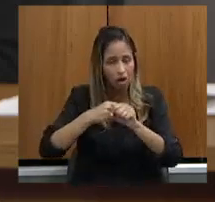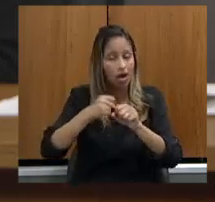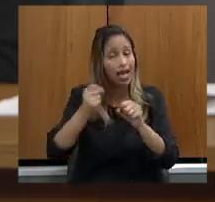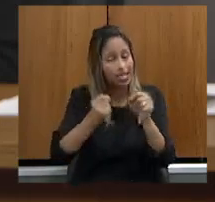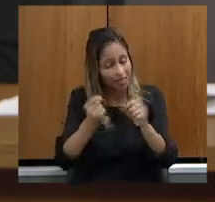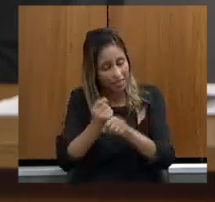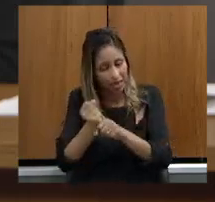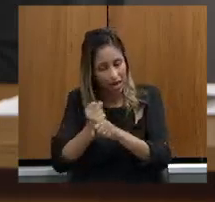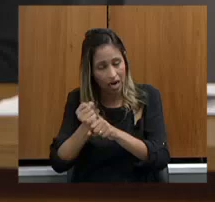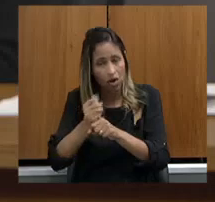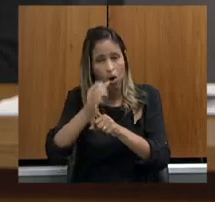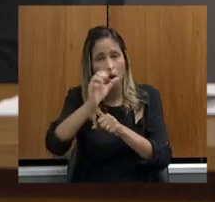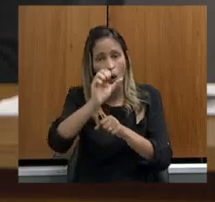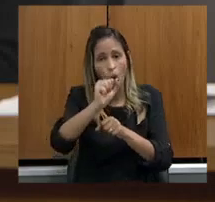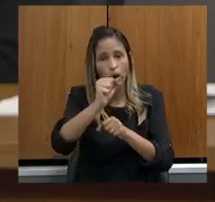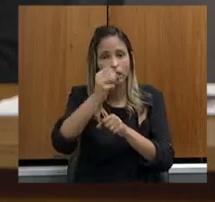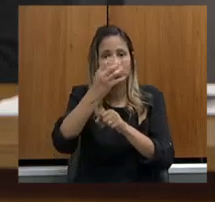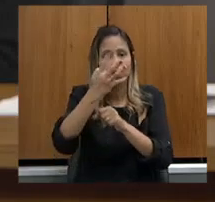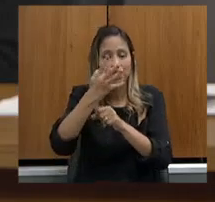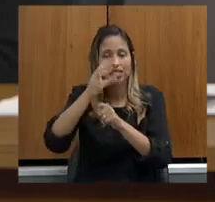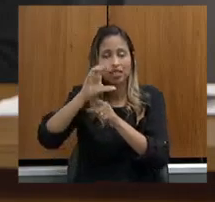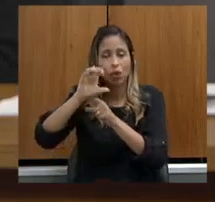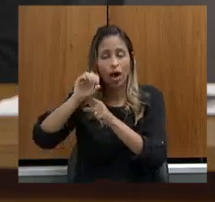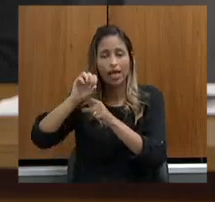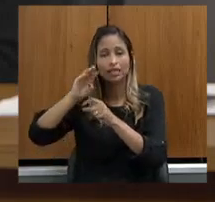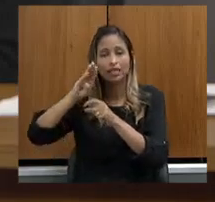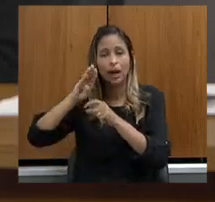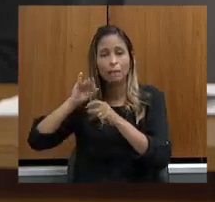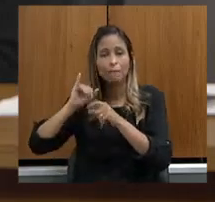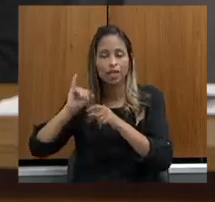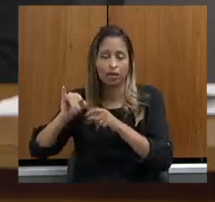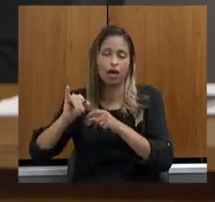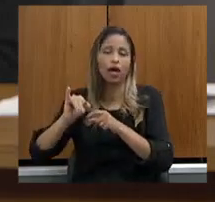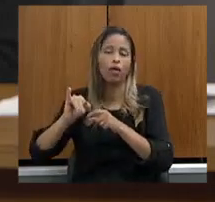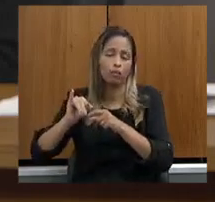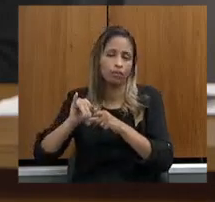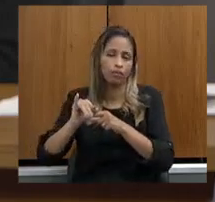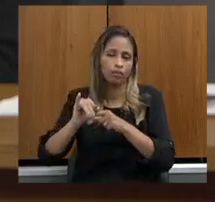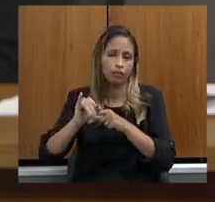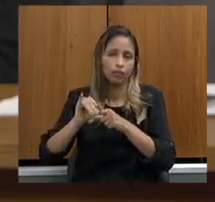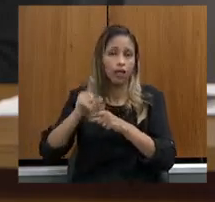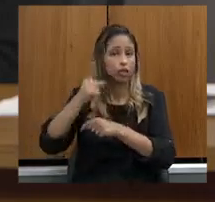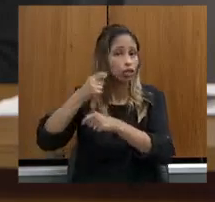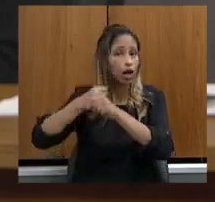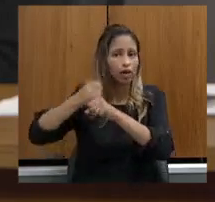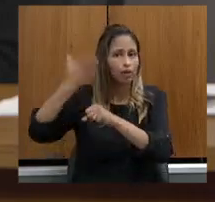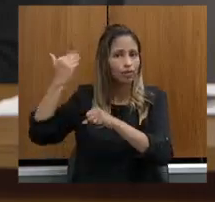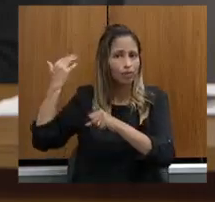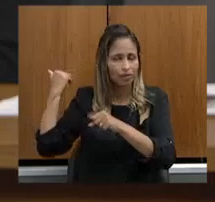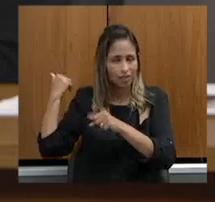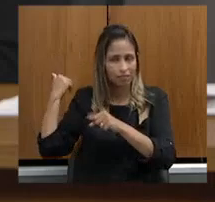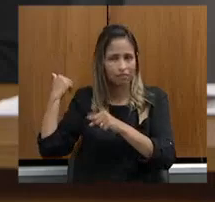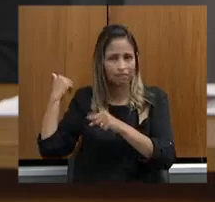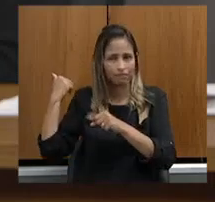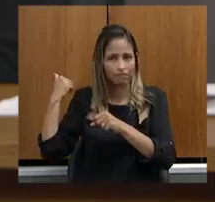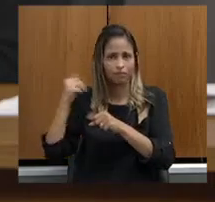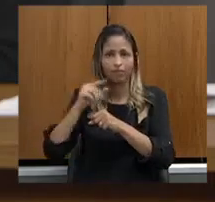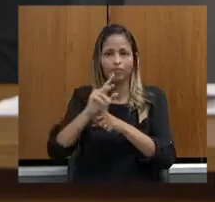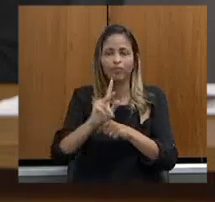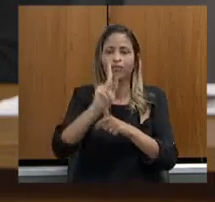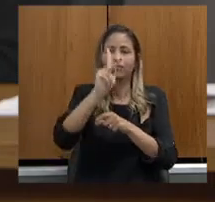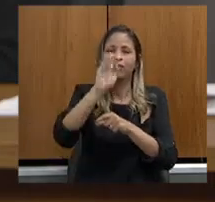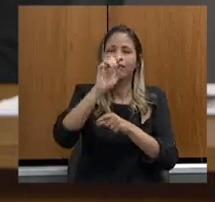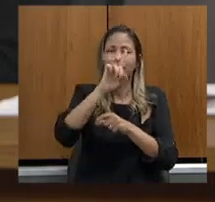são perspectivas cerca de 848 milhões de reais mas que vem em especial de anos anteriores com relação a quese